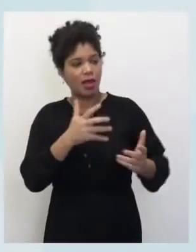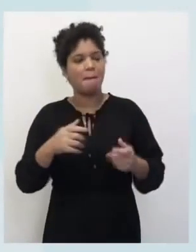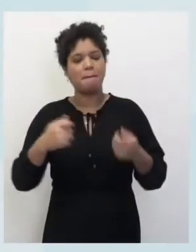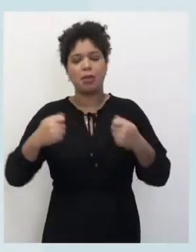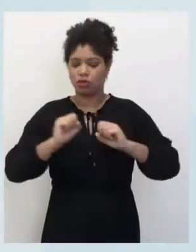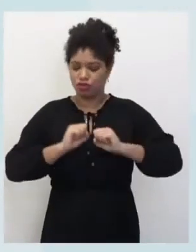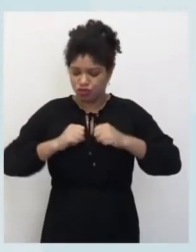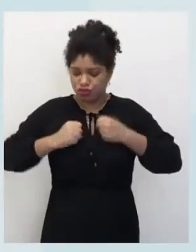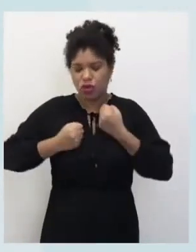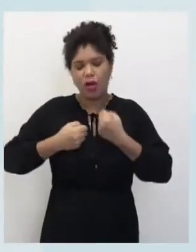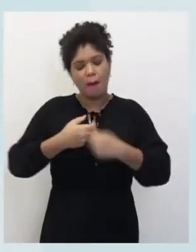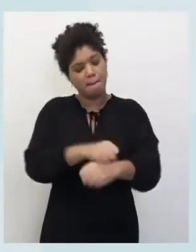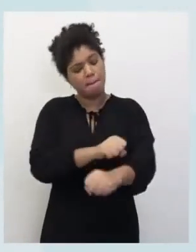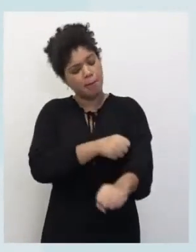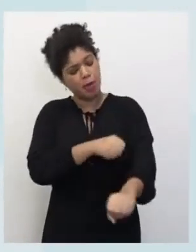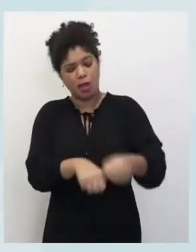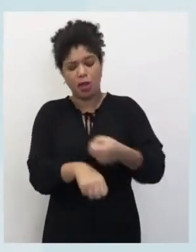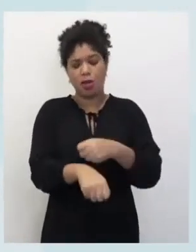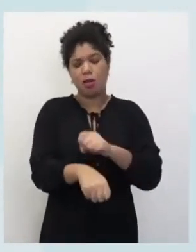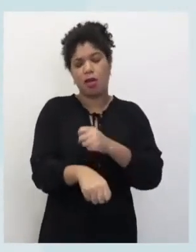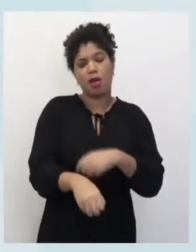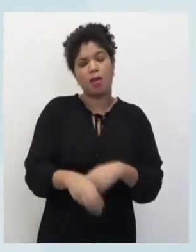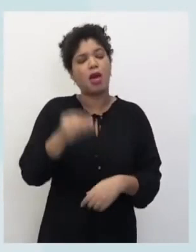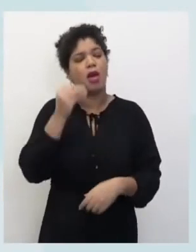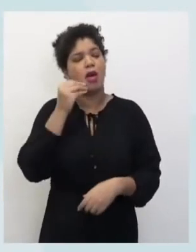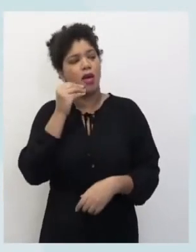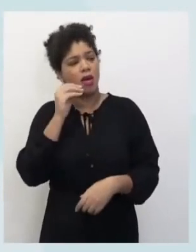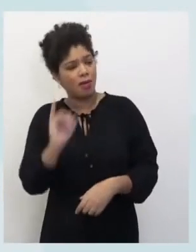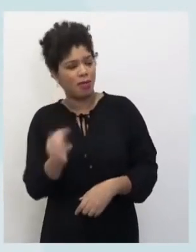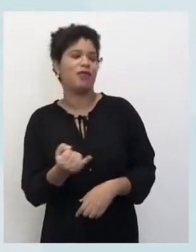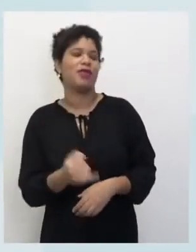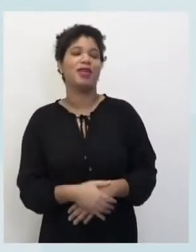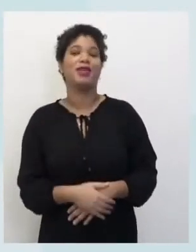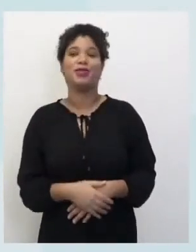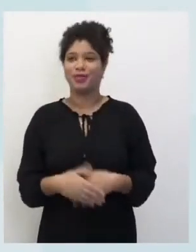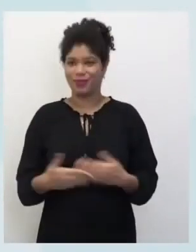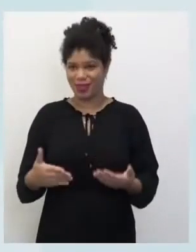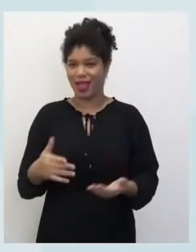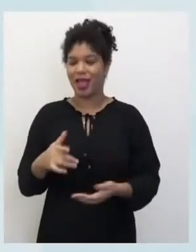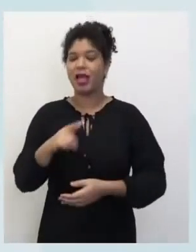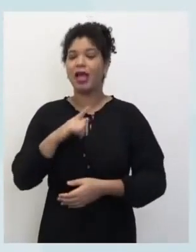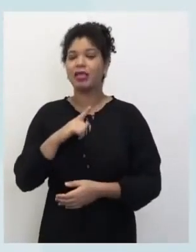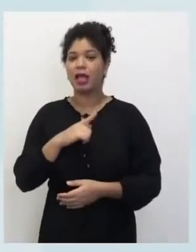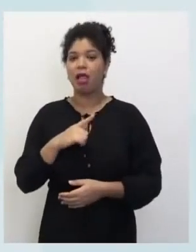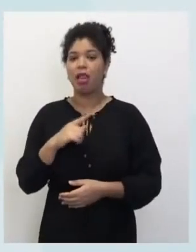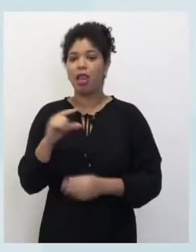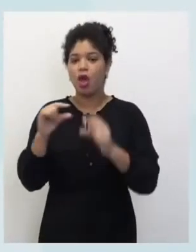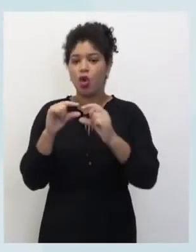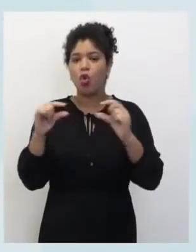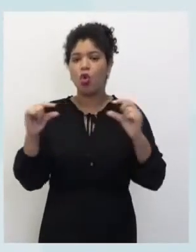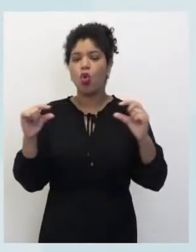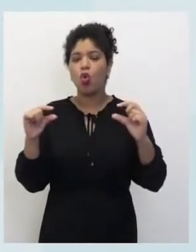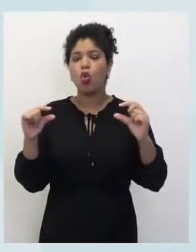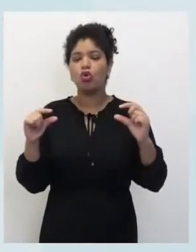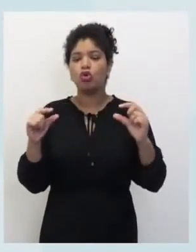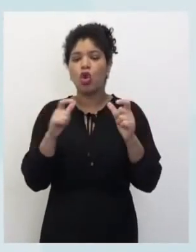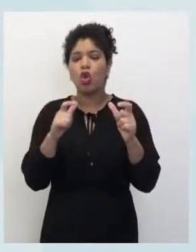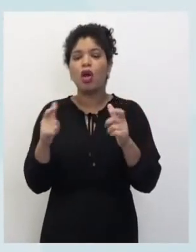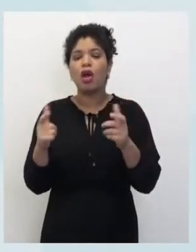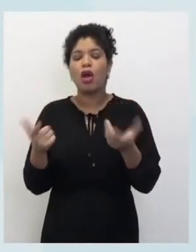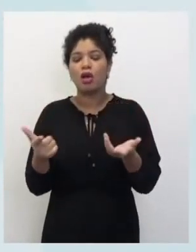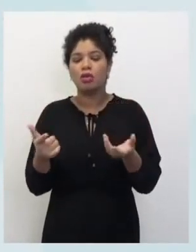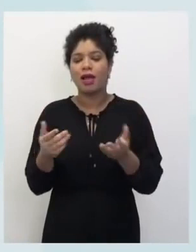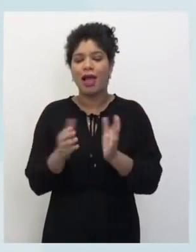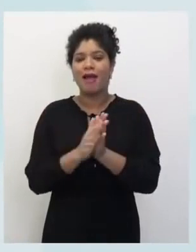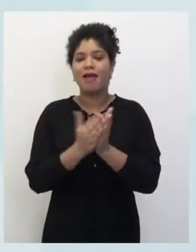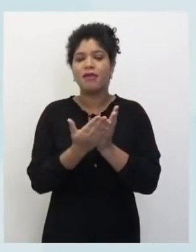duro, haverá muitas oportunidades para isso. Então aqui nós temos o local de publicação. Esse texto,